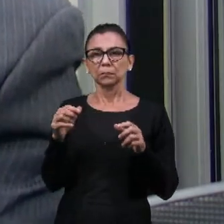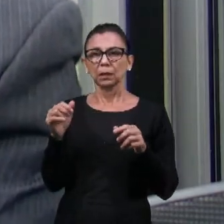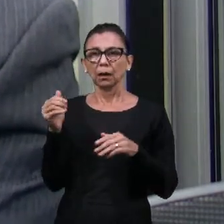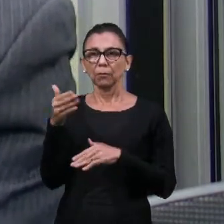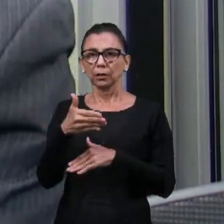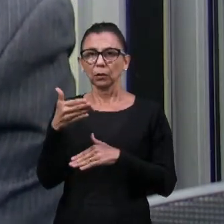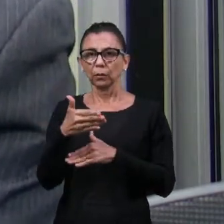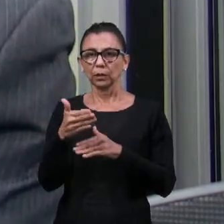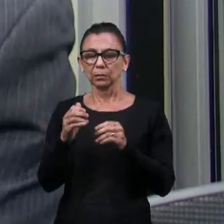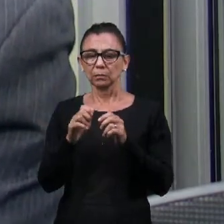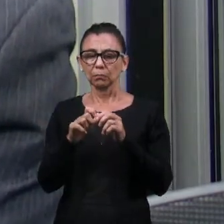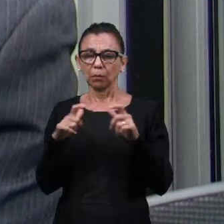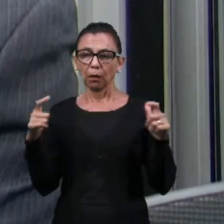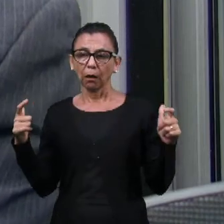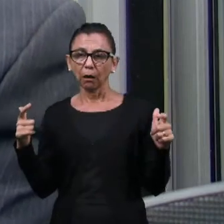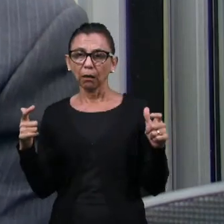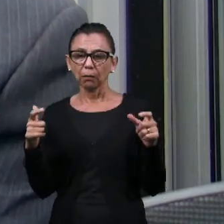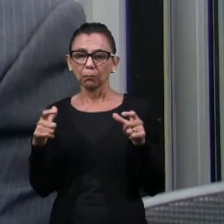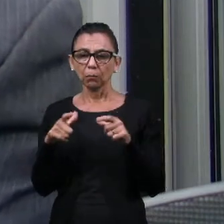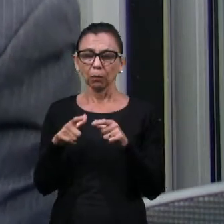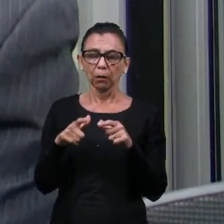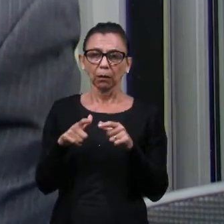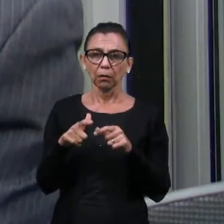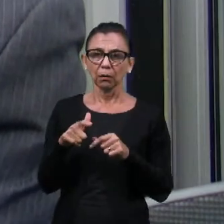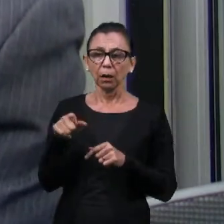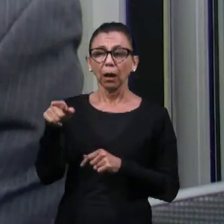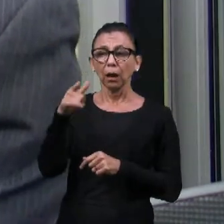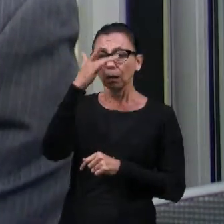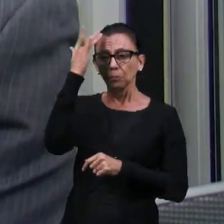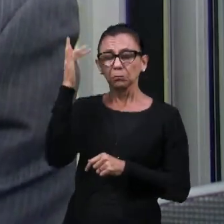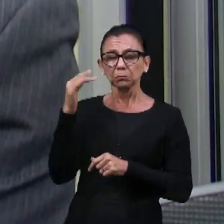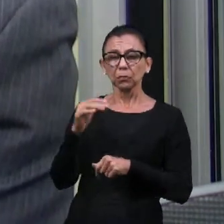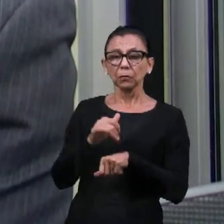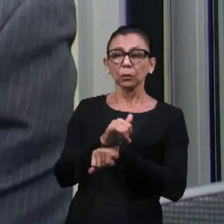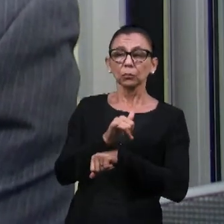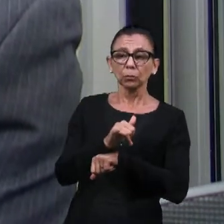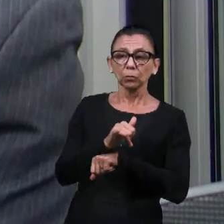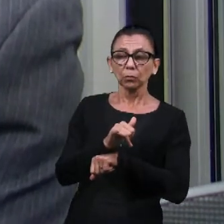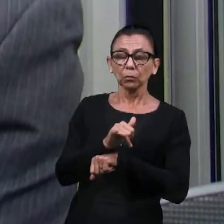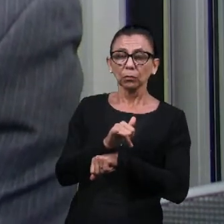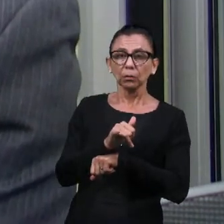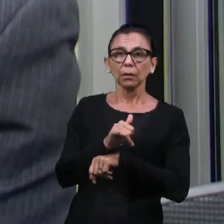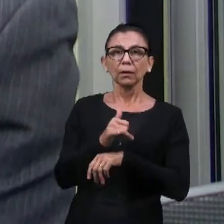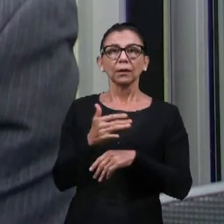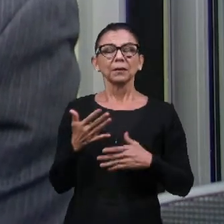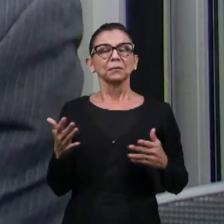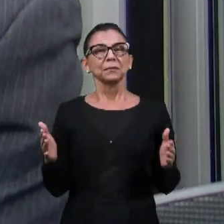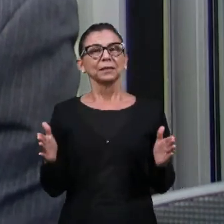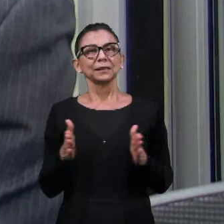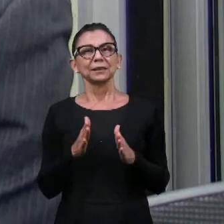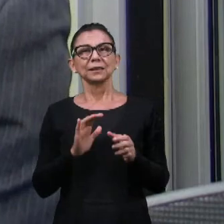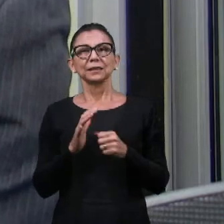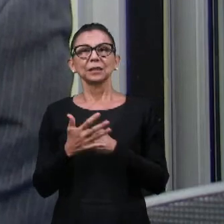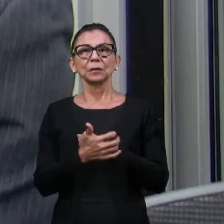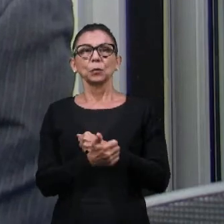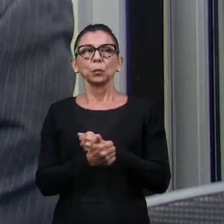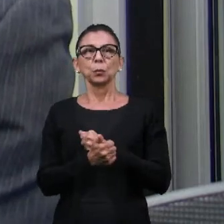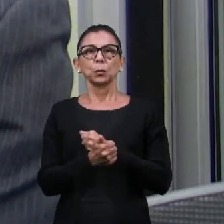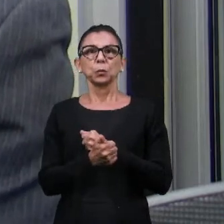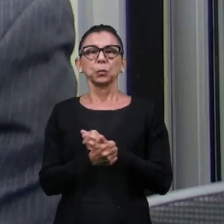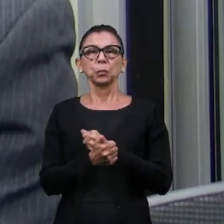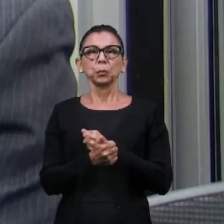acontecendo, fulano não veio, não faltou. E de repente, nesse período de pandemia, essa referência nós perdemos.